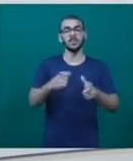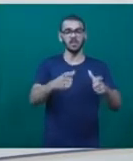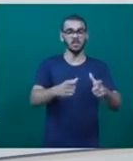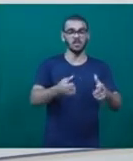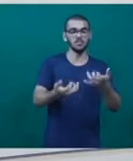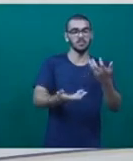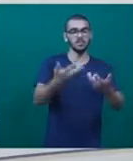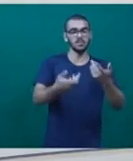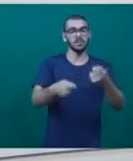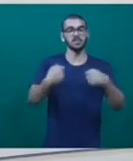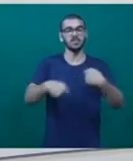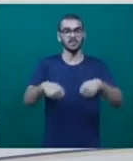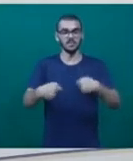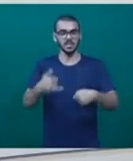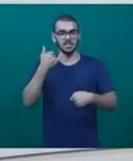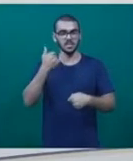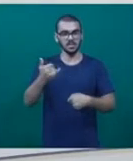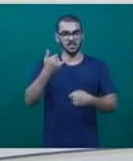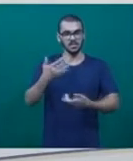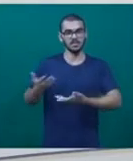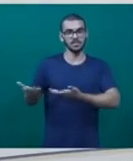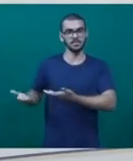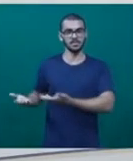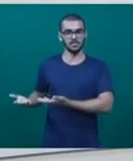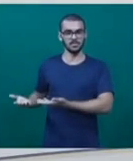Planalto, basta ligar no